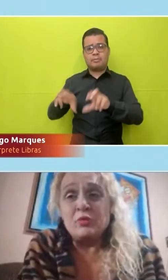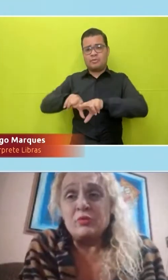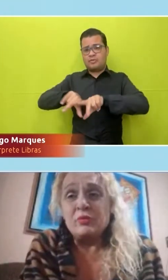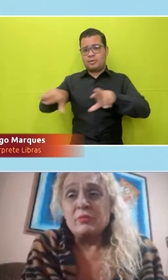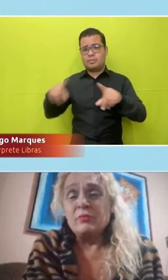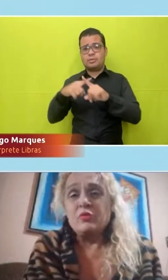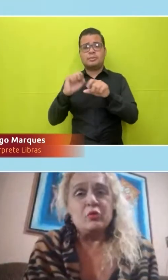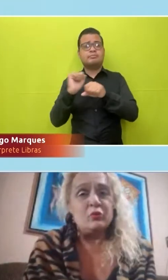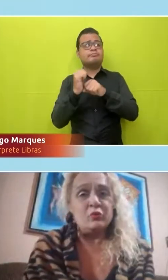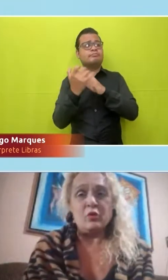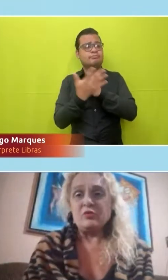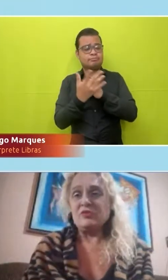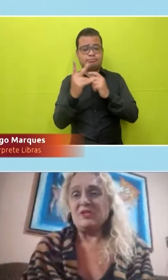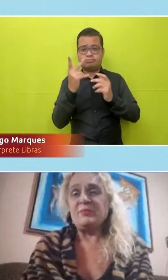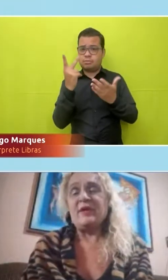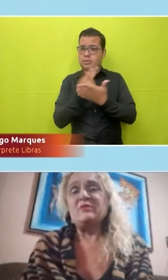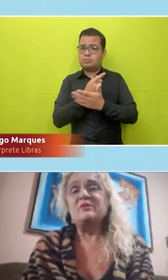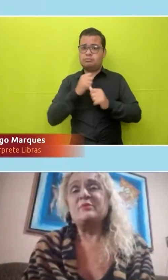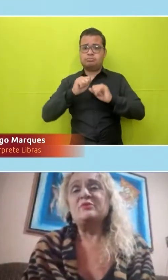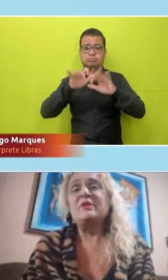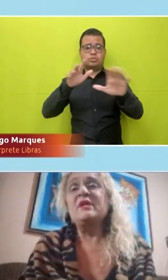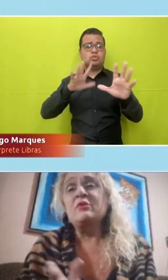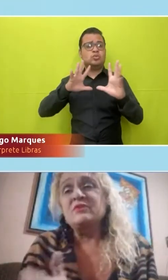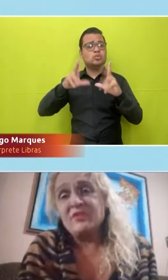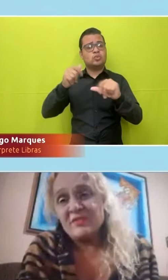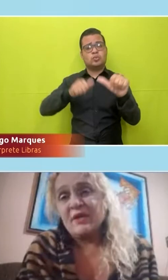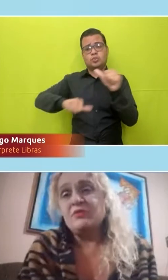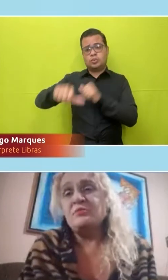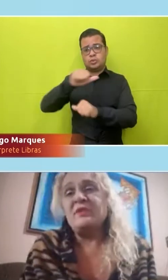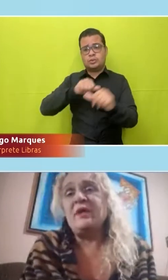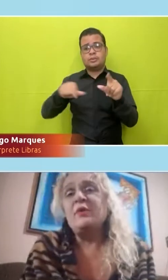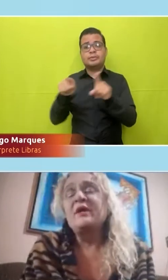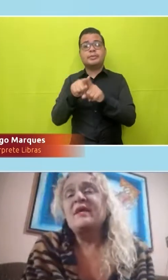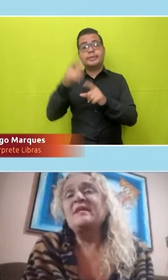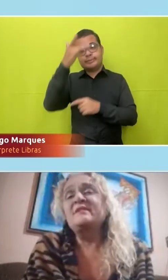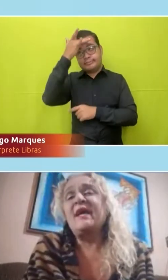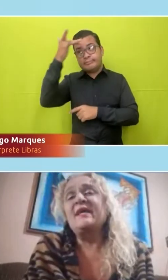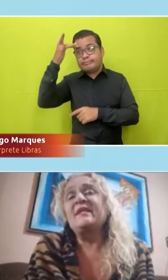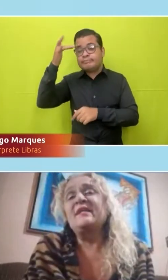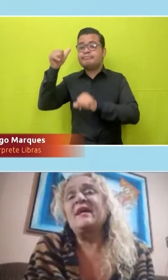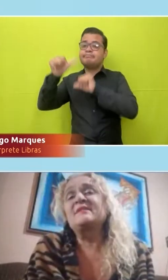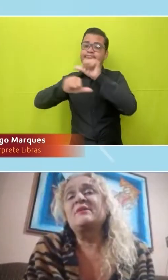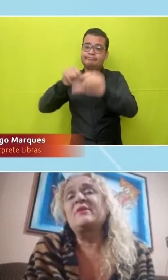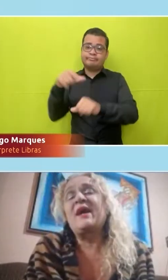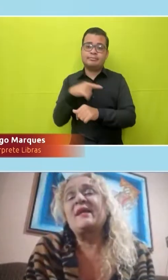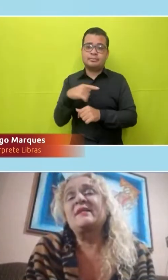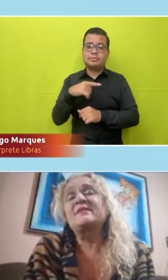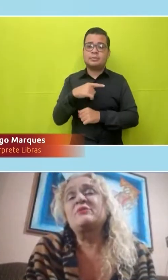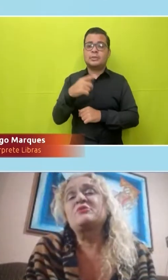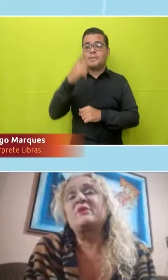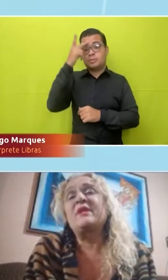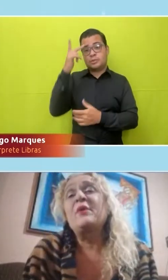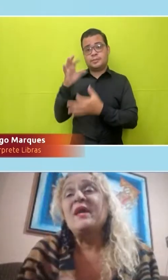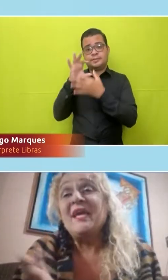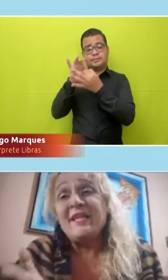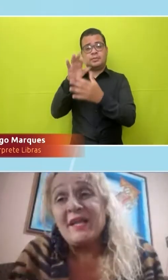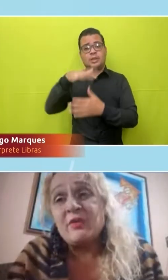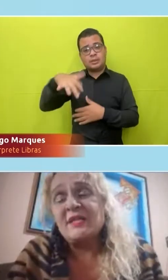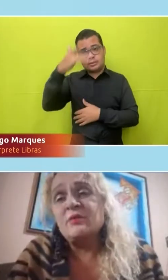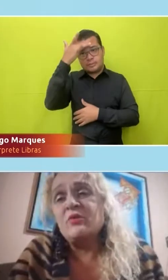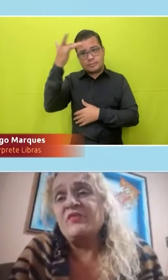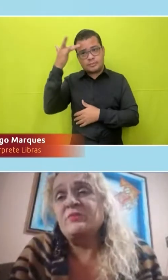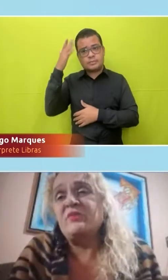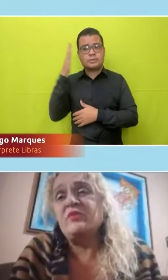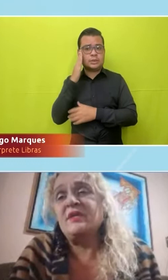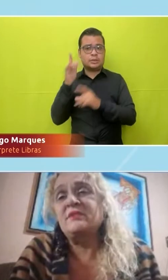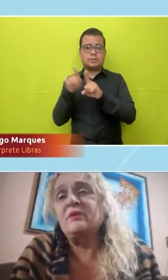tudo. Mudou todos os aspectos das pessoas, inclusive a saúde mental. Quem está aí da ligação da área da saúde mental e da educação,